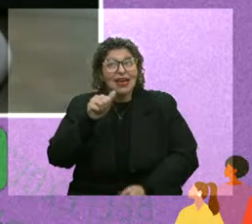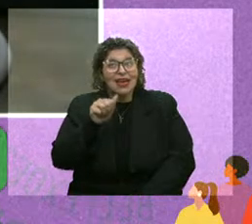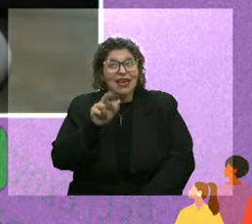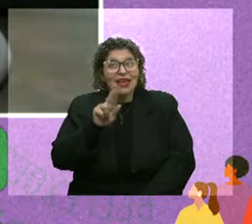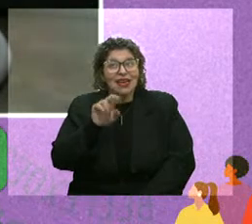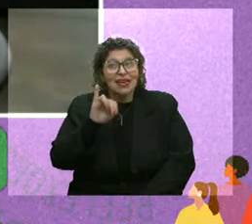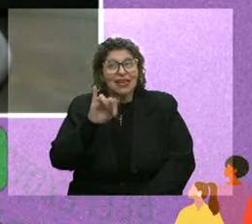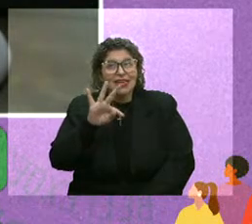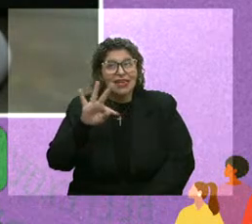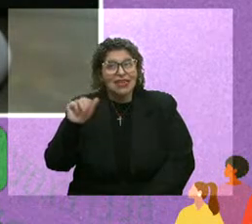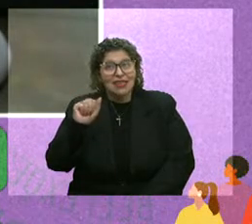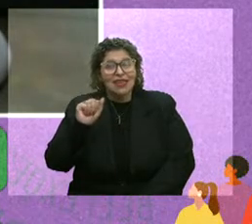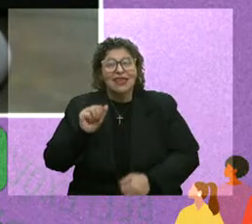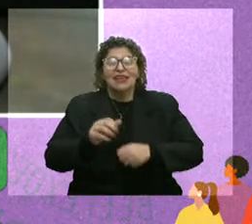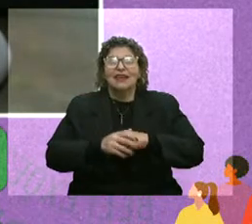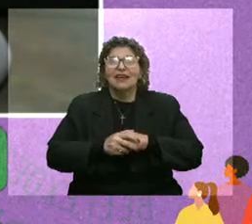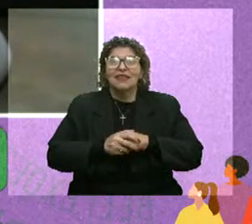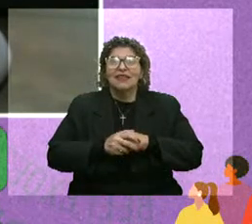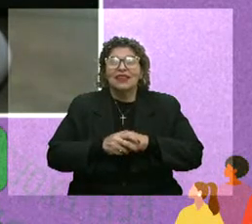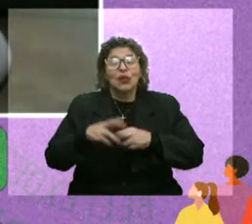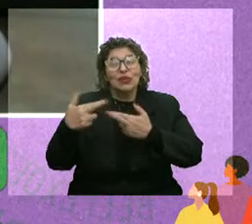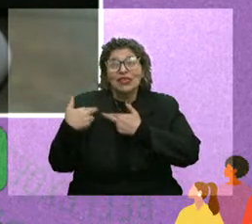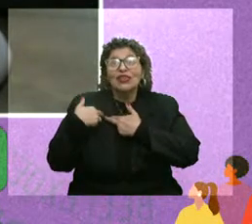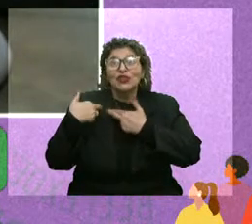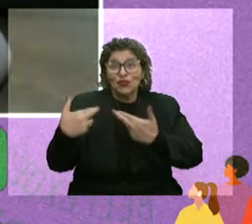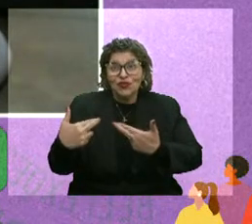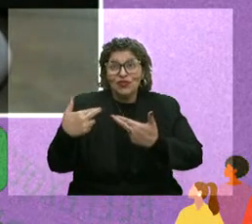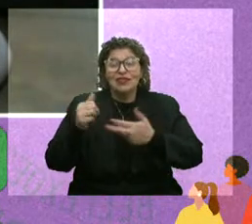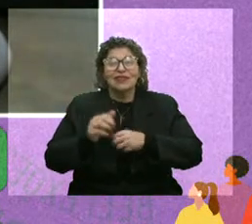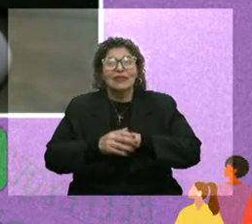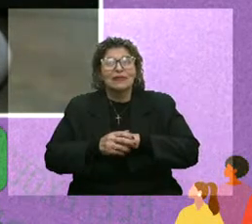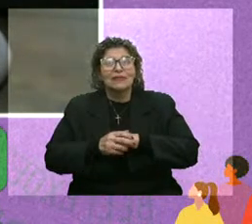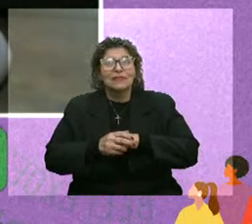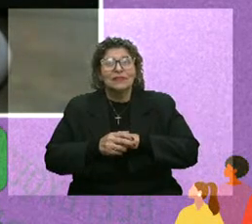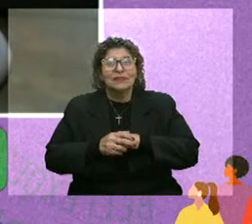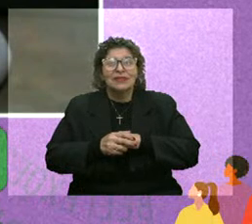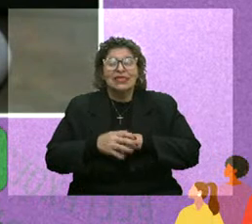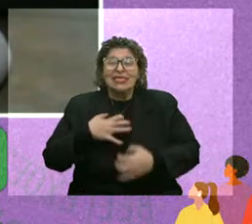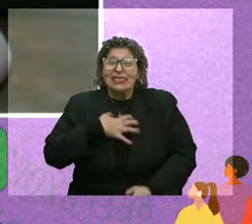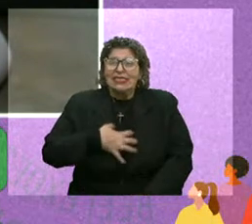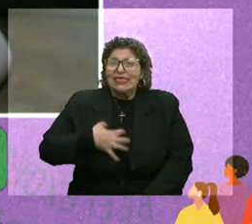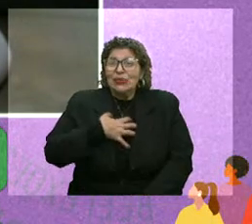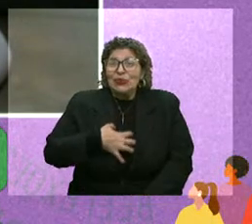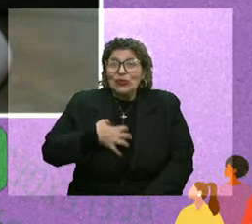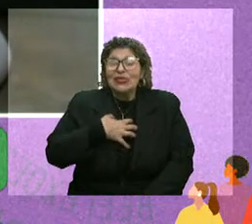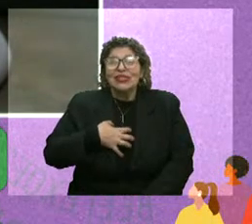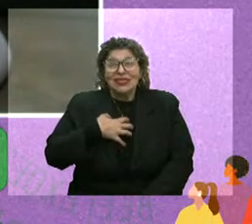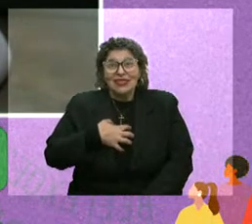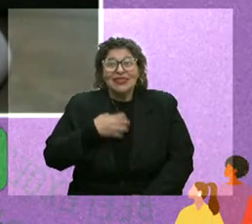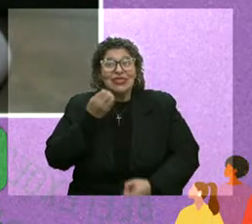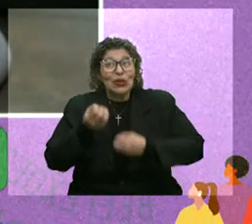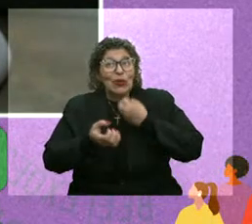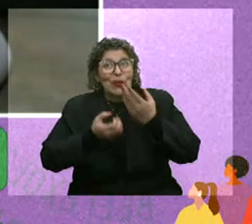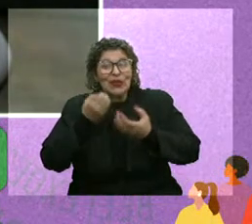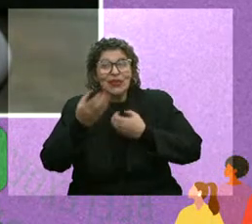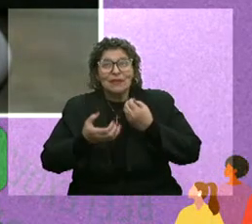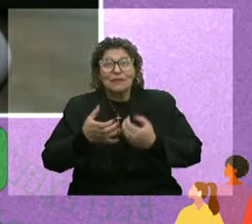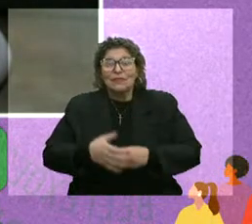temos dividido aqui responsabilidades, angústias e muito.